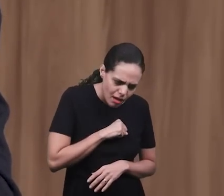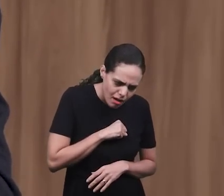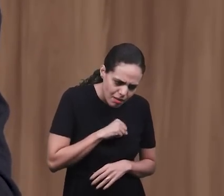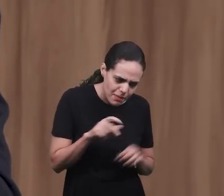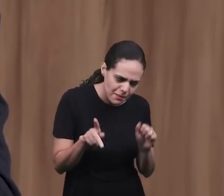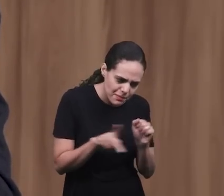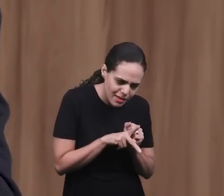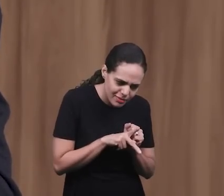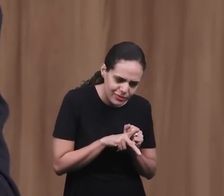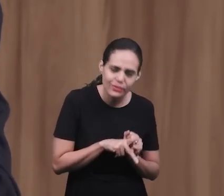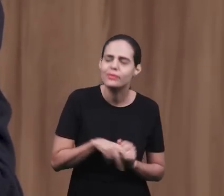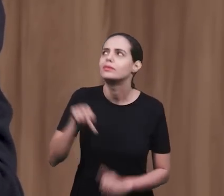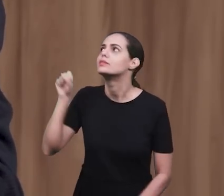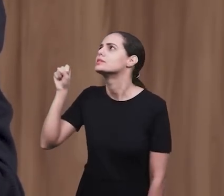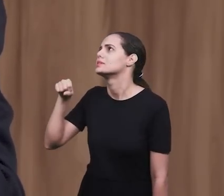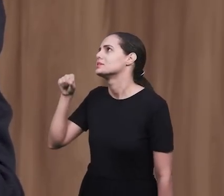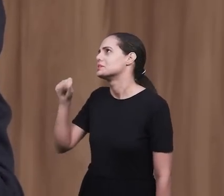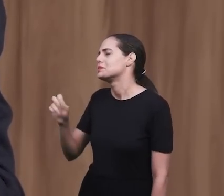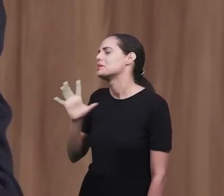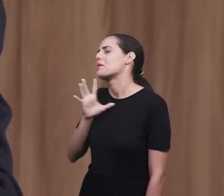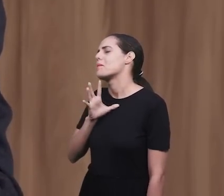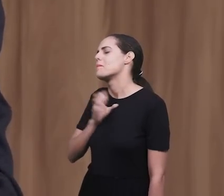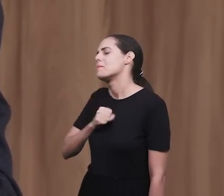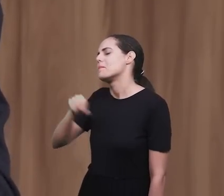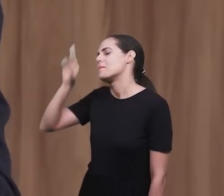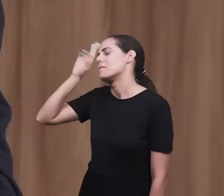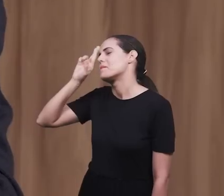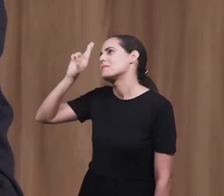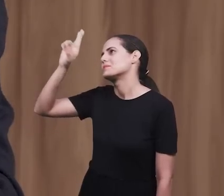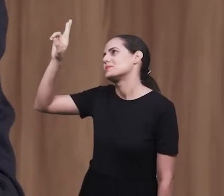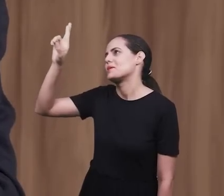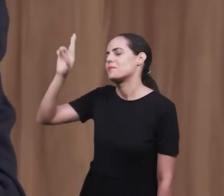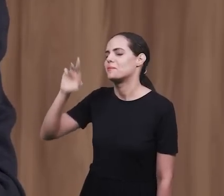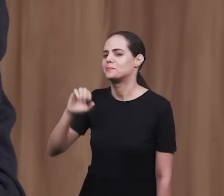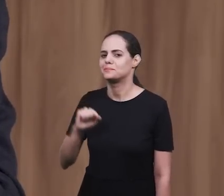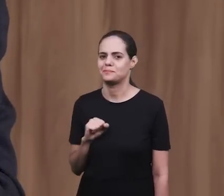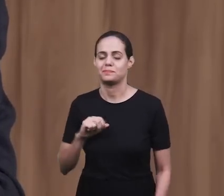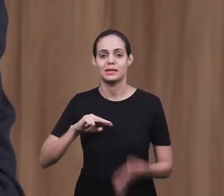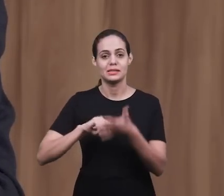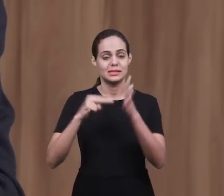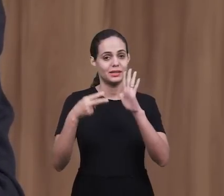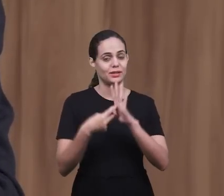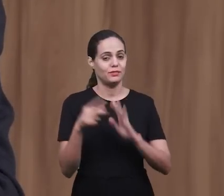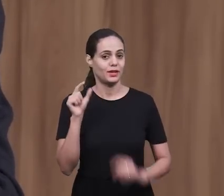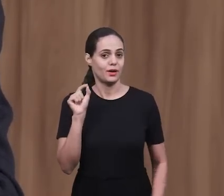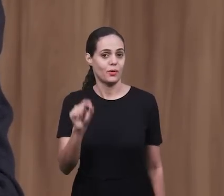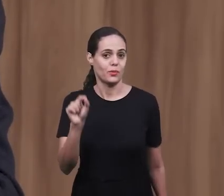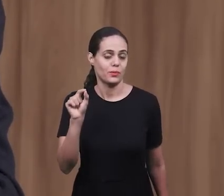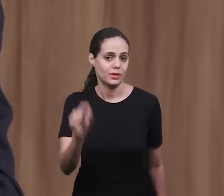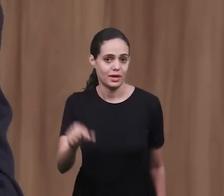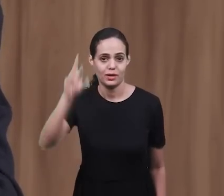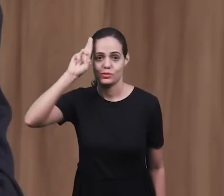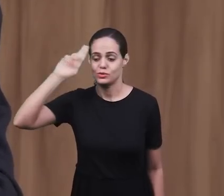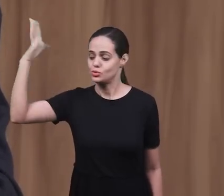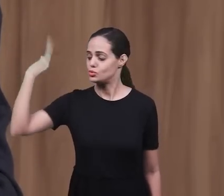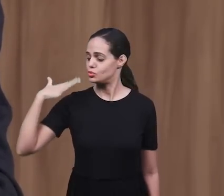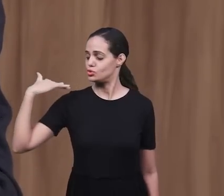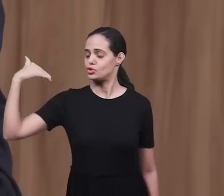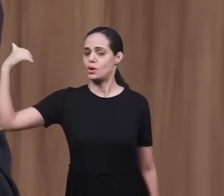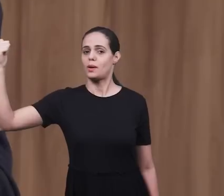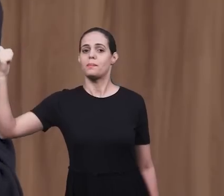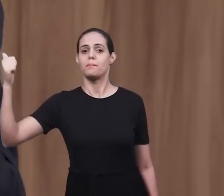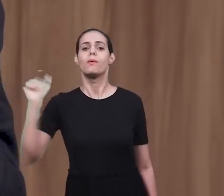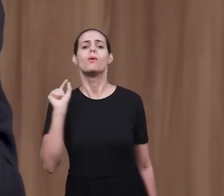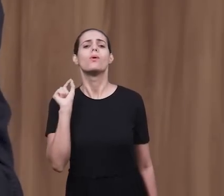ministério pastoral, ele é voltado para o rebanho. Não fomos levantados como pastores para sermos grandes